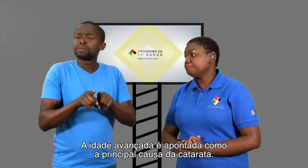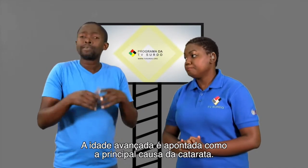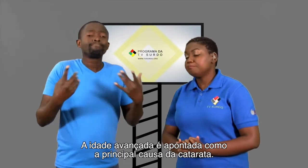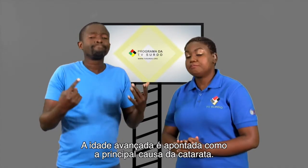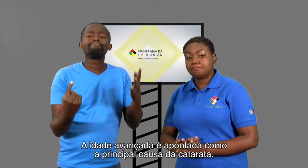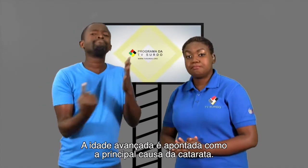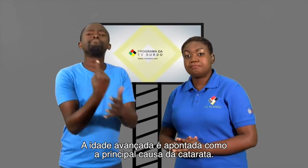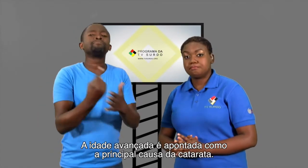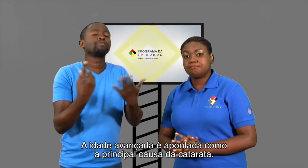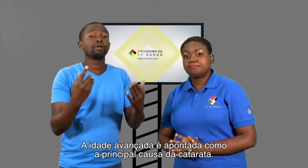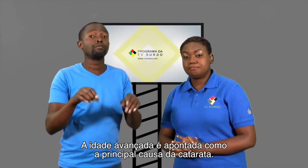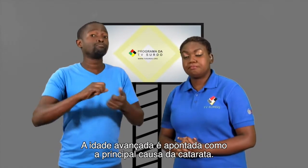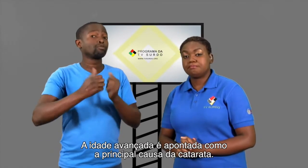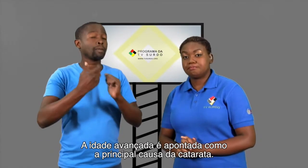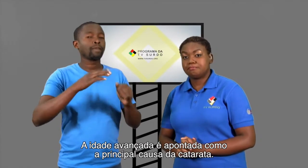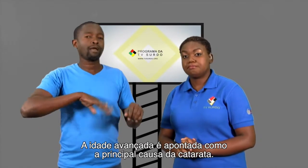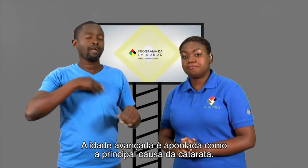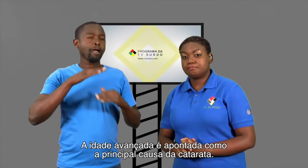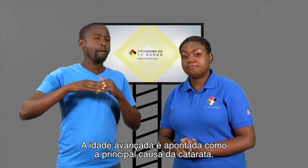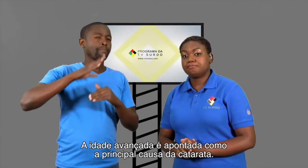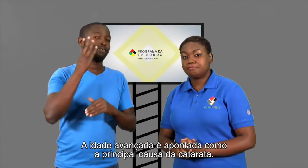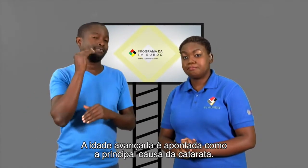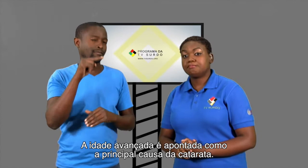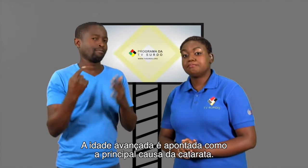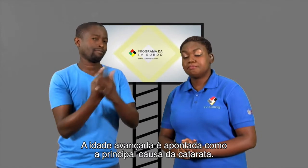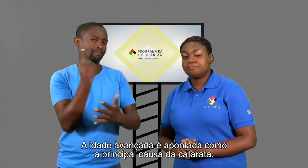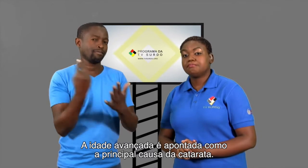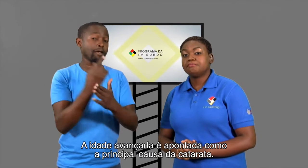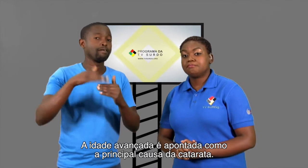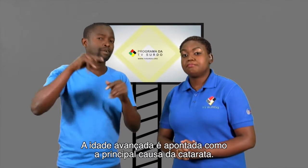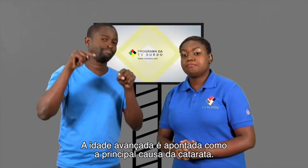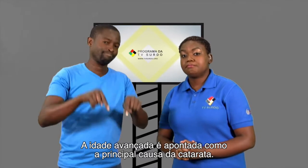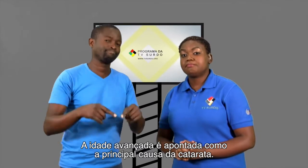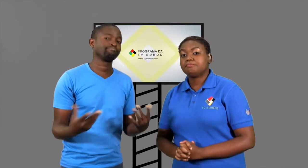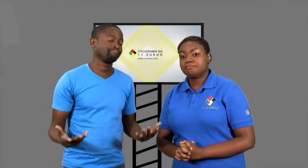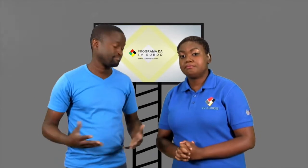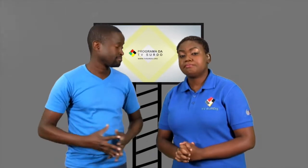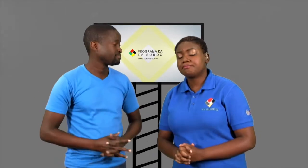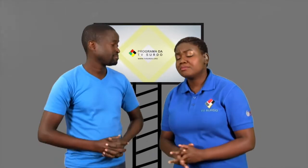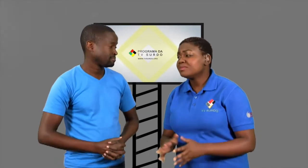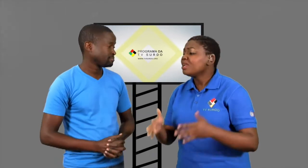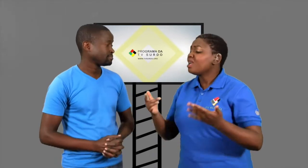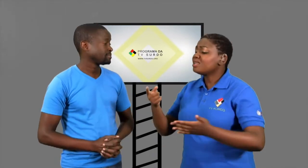A idade avançada é apontada como a principal causa da catarata.